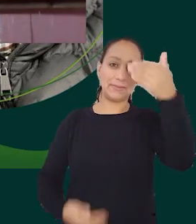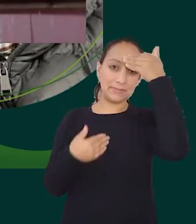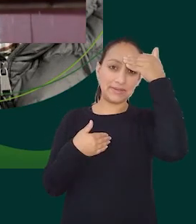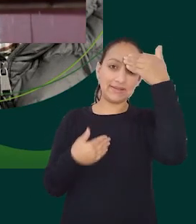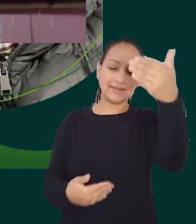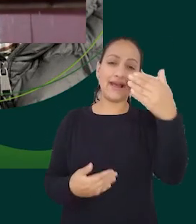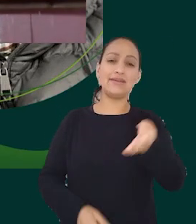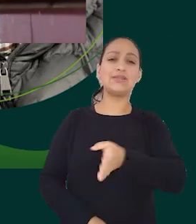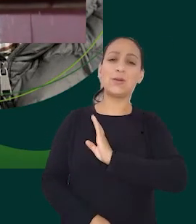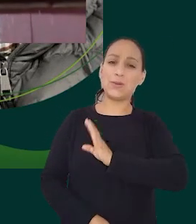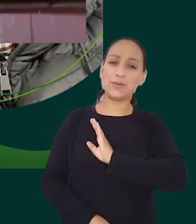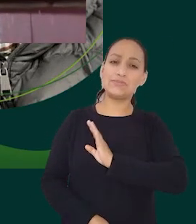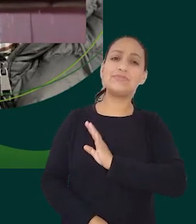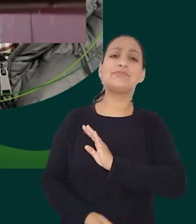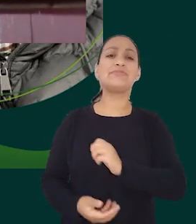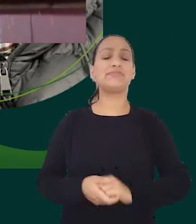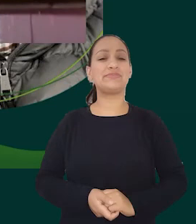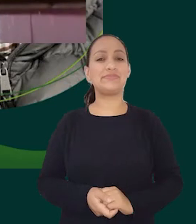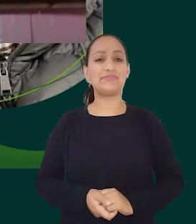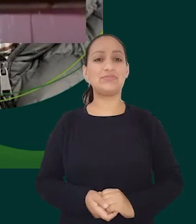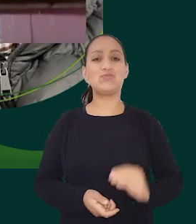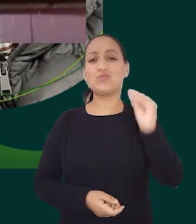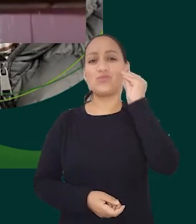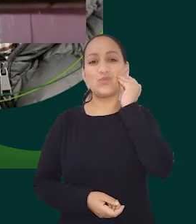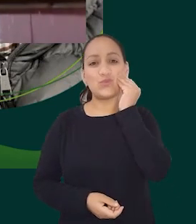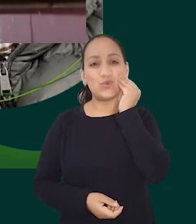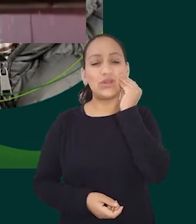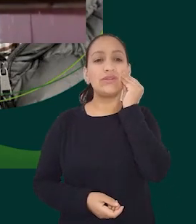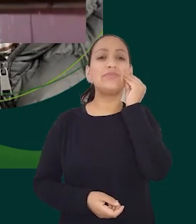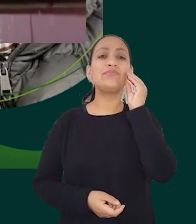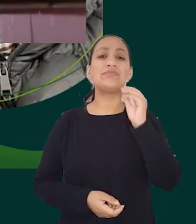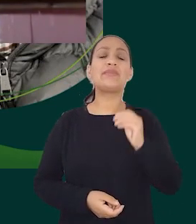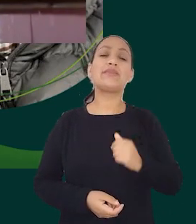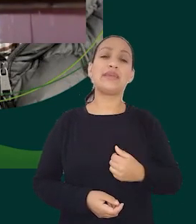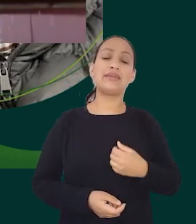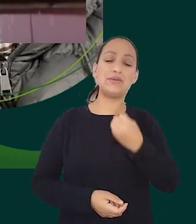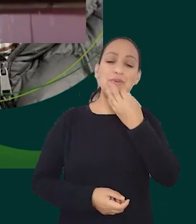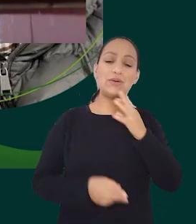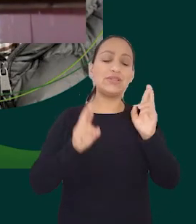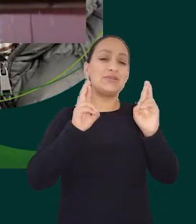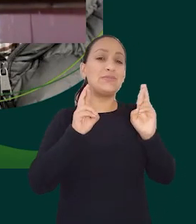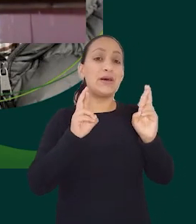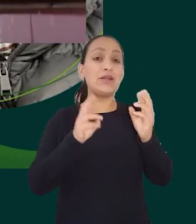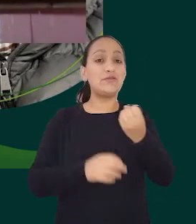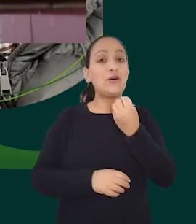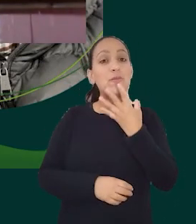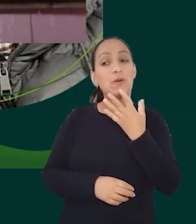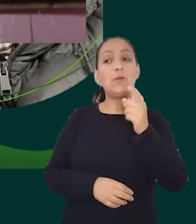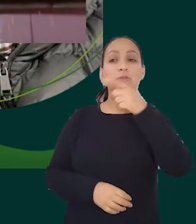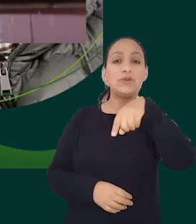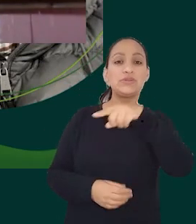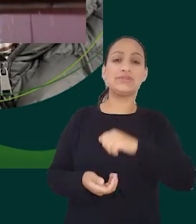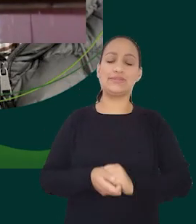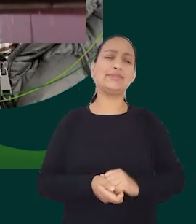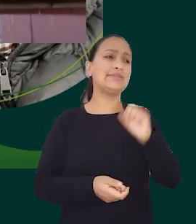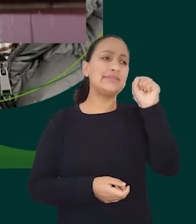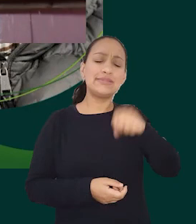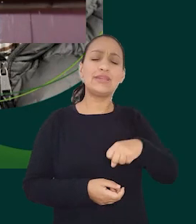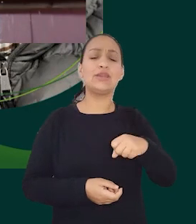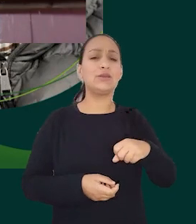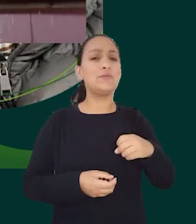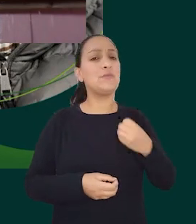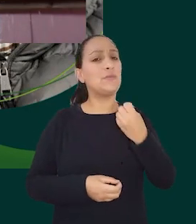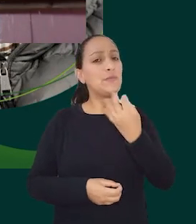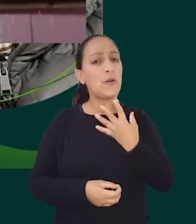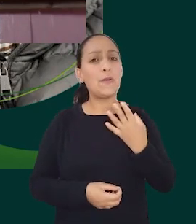de coração. Super Que bom. beijo para Espero que tenha ti, sido útil aí. para Vera. Com certeza Obrigado. foi útil e tenho certeza